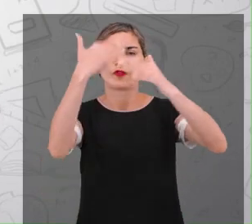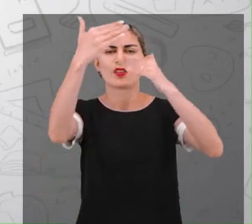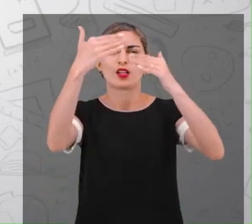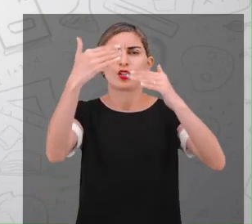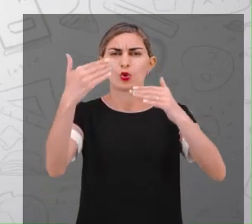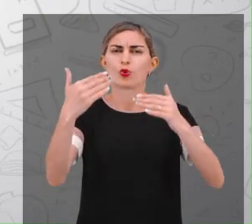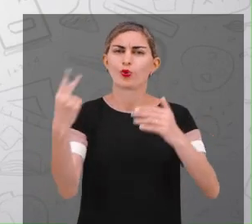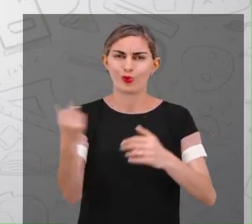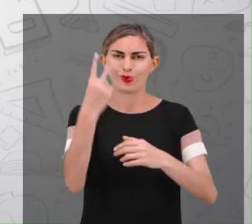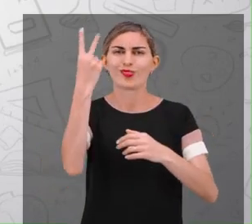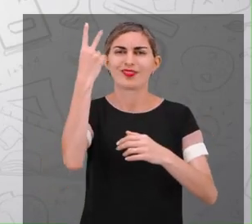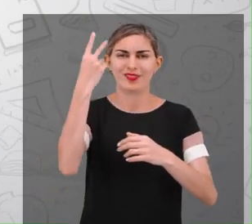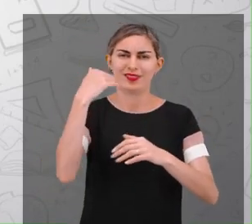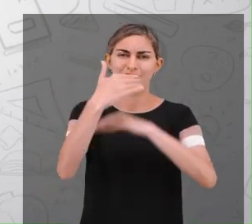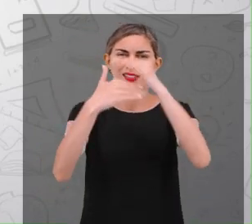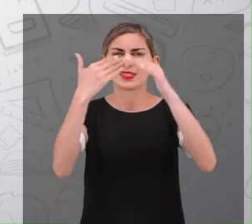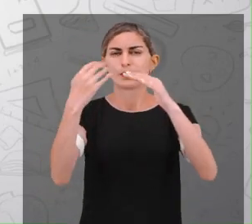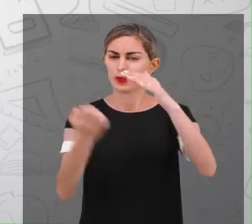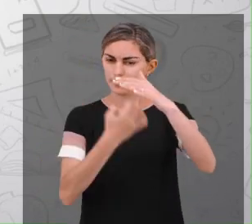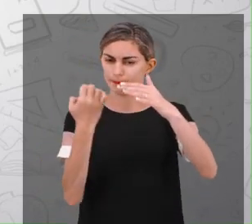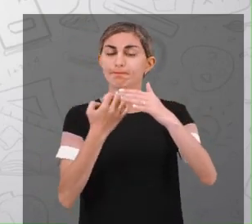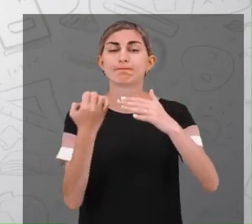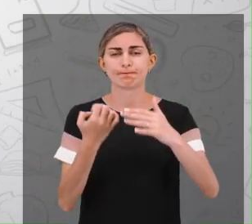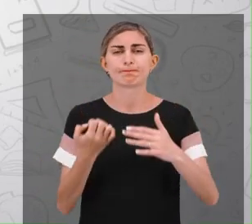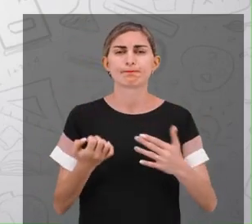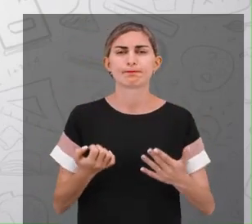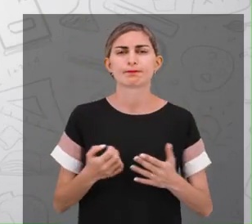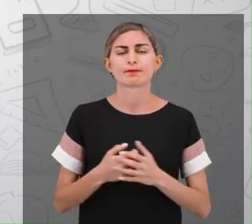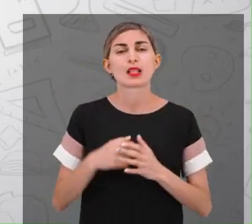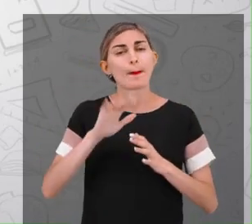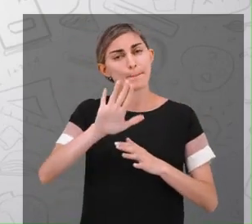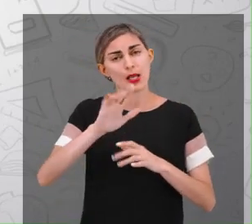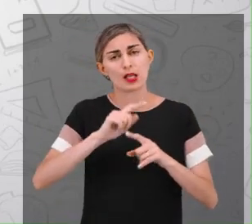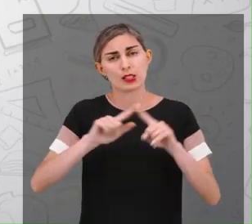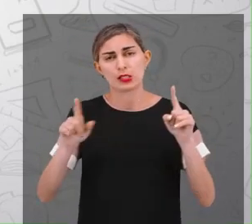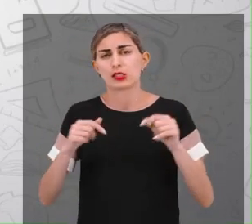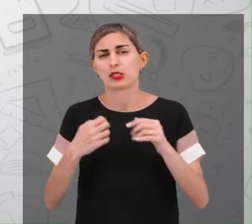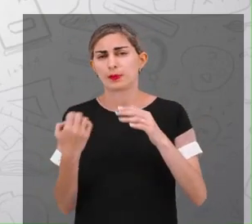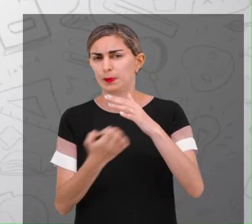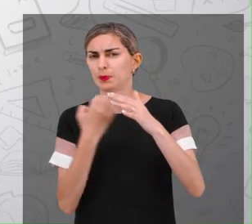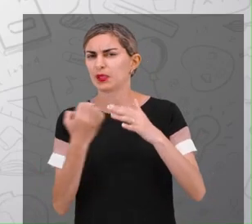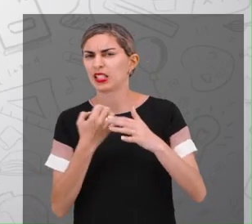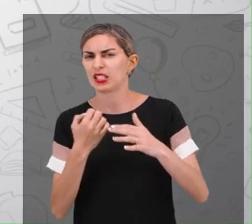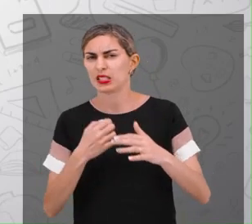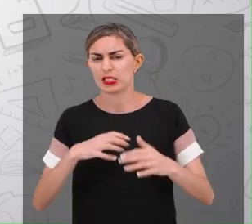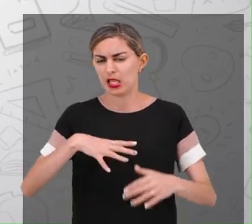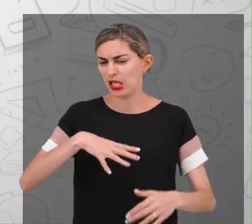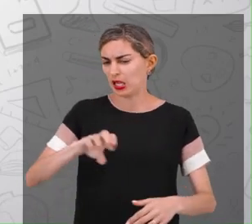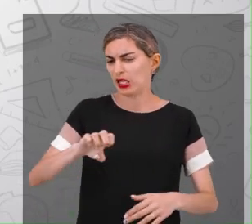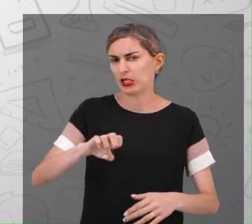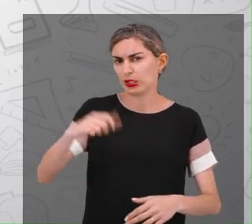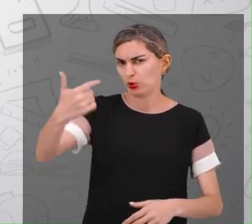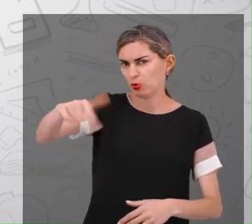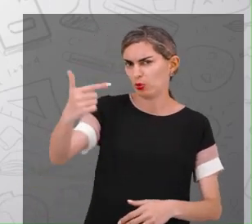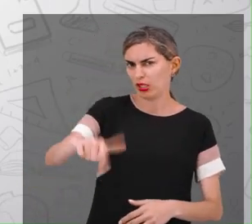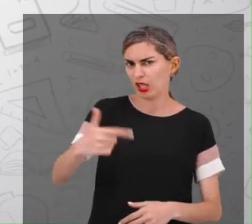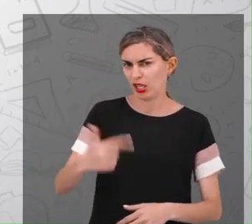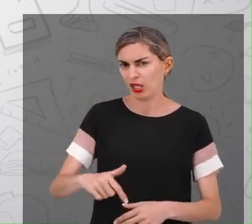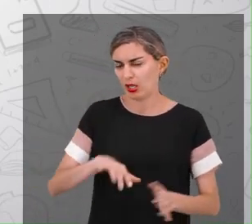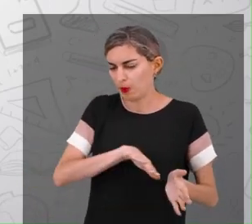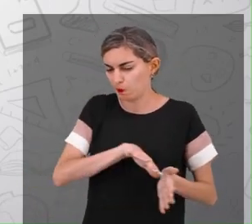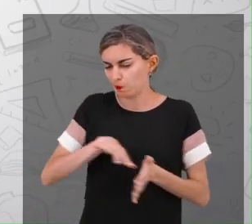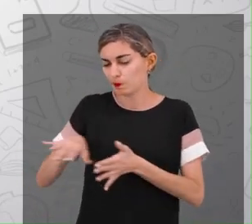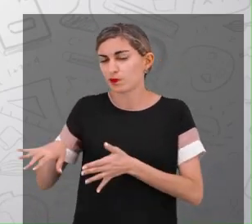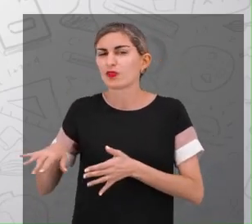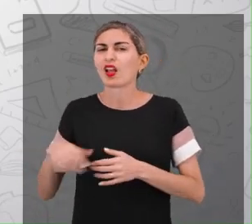empresa, receitas provenientes de dividendos, mas caso a empresa haja de forma antiética no meio em que